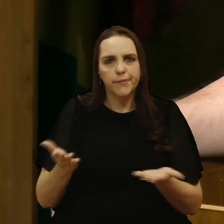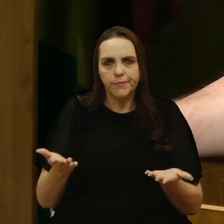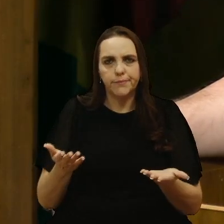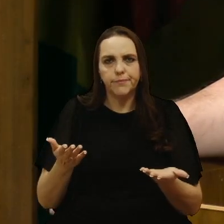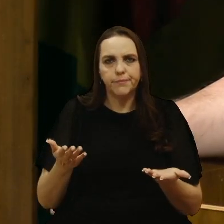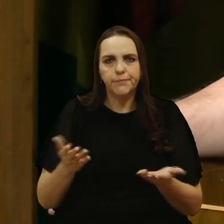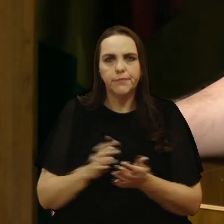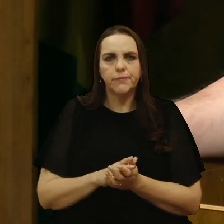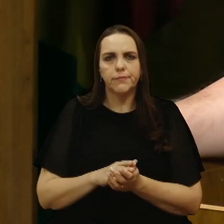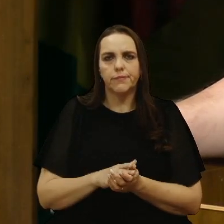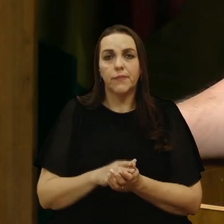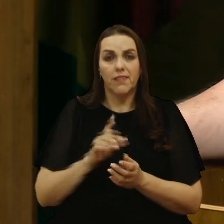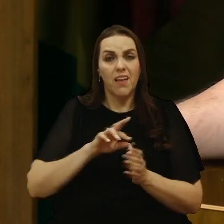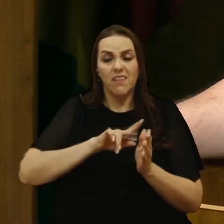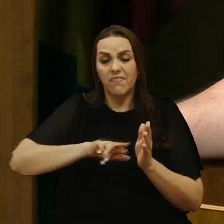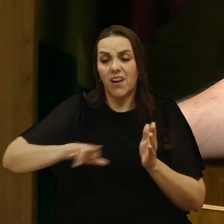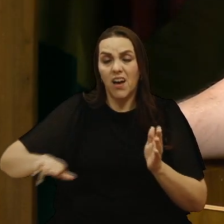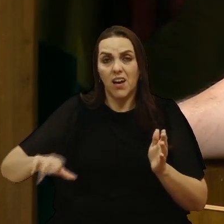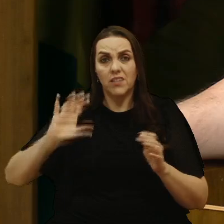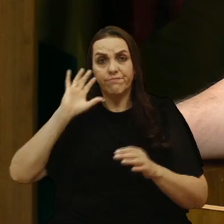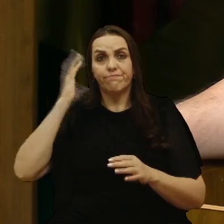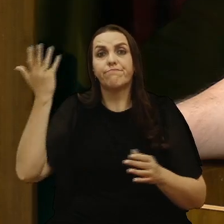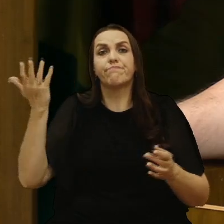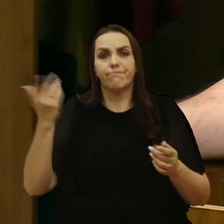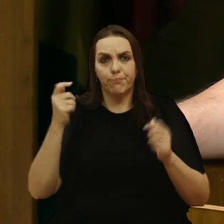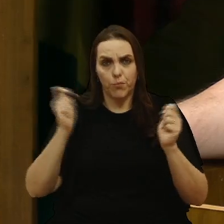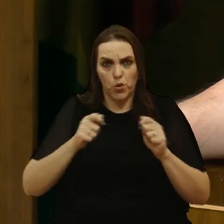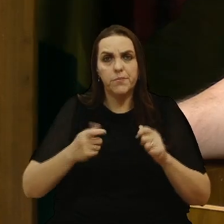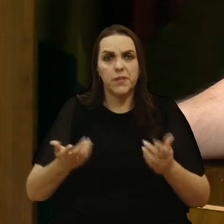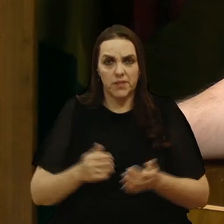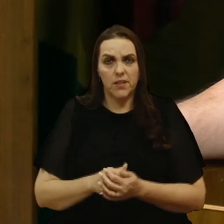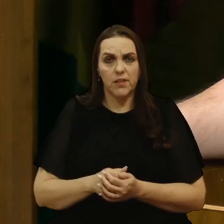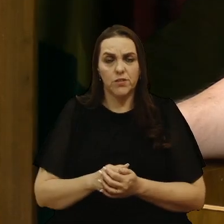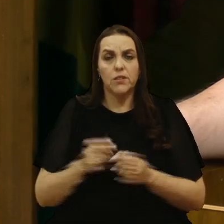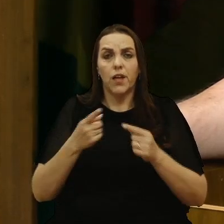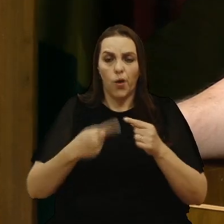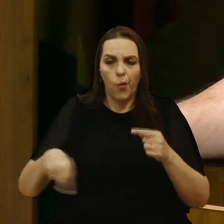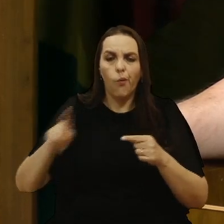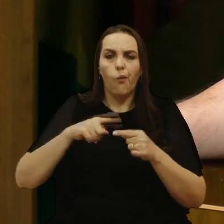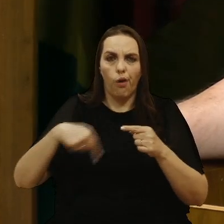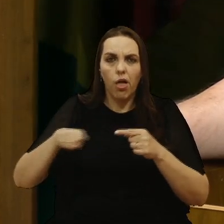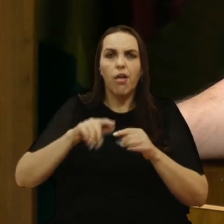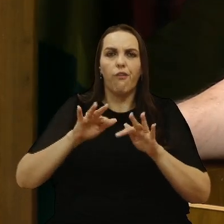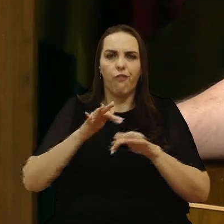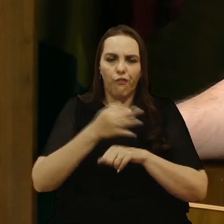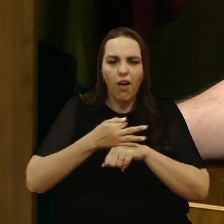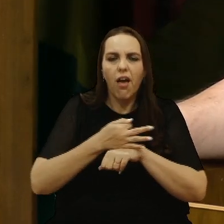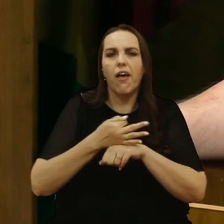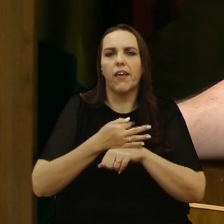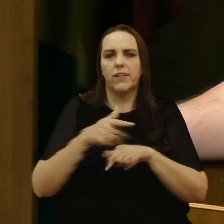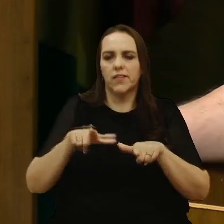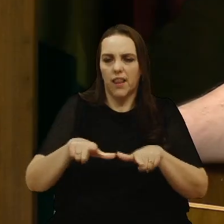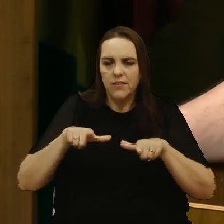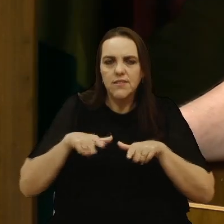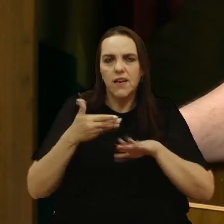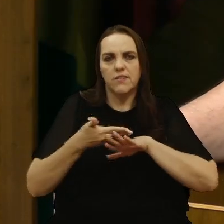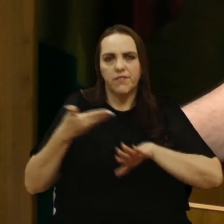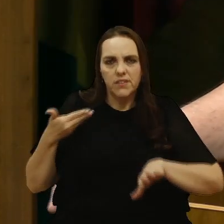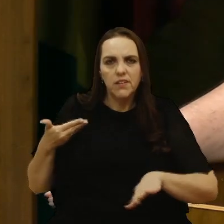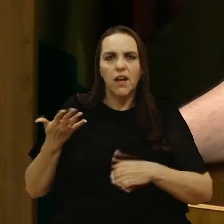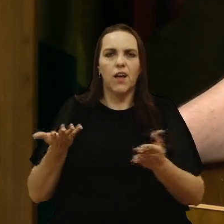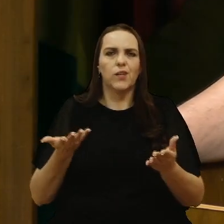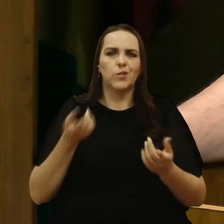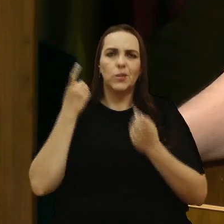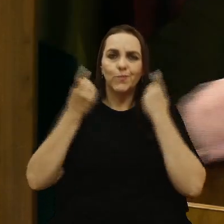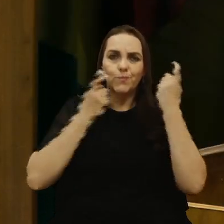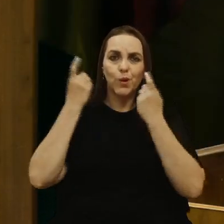uma série de situações que podem ocorrer. Então, além da rotatividade de férias, de licenças e etc. Então, tudo isso nos causa